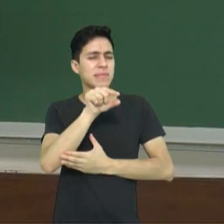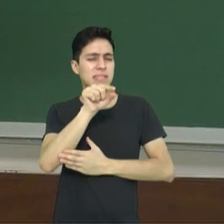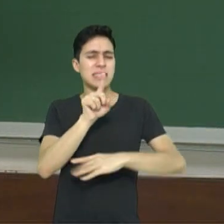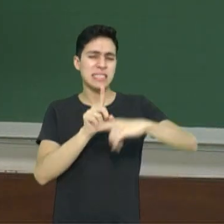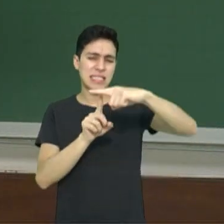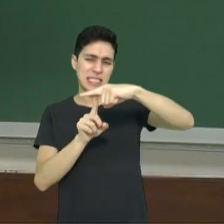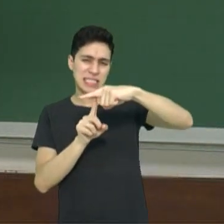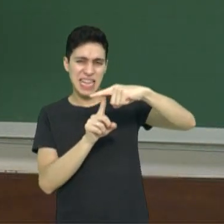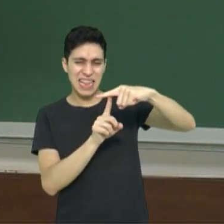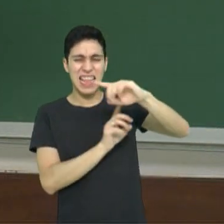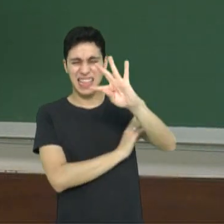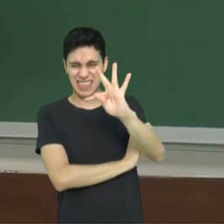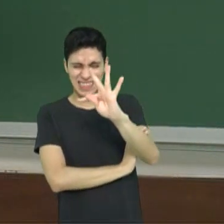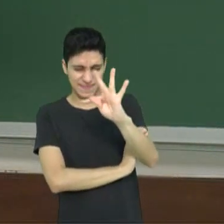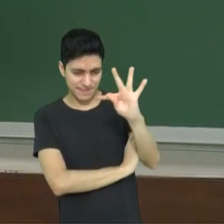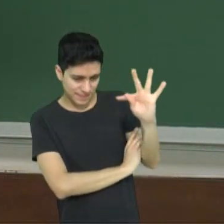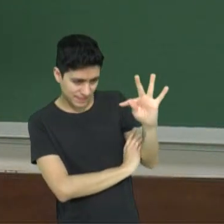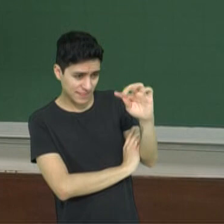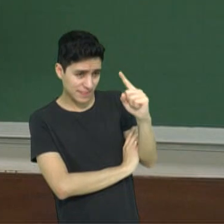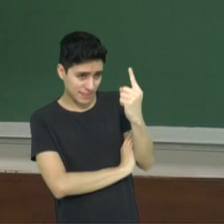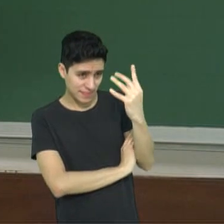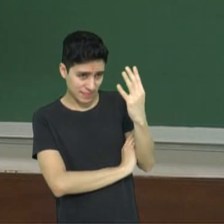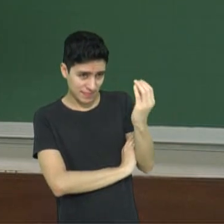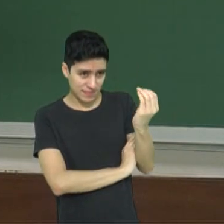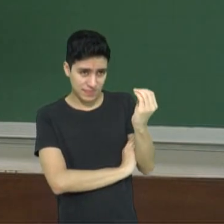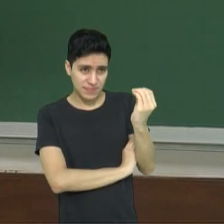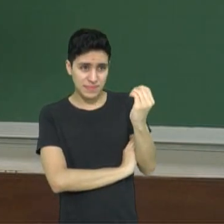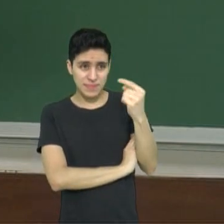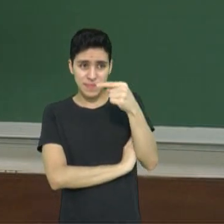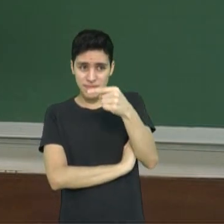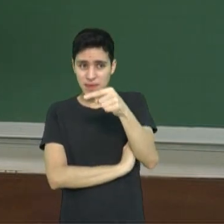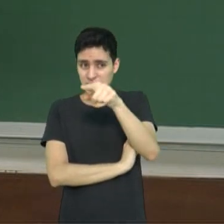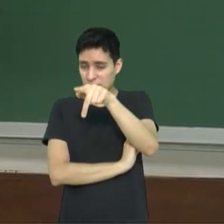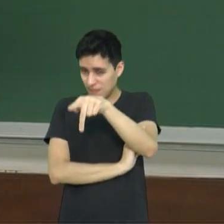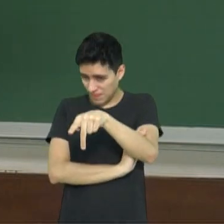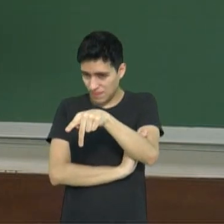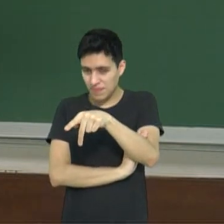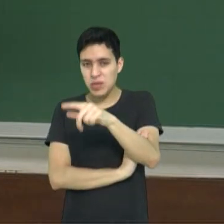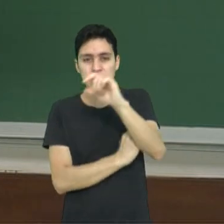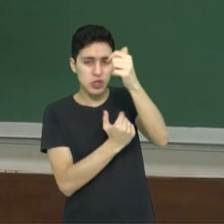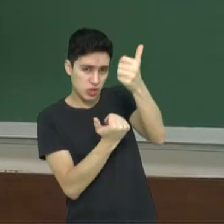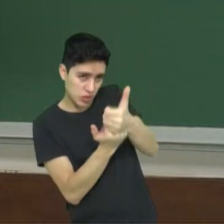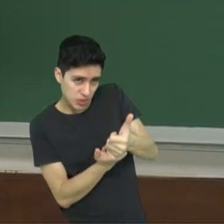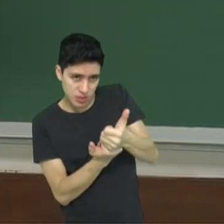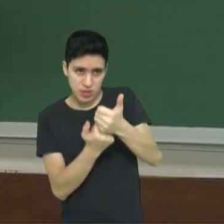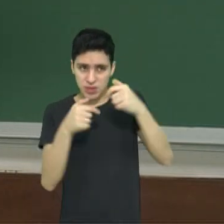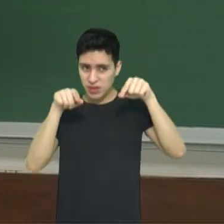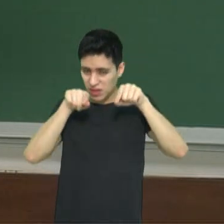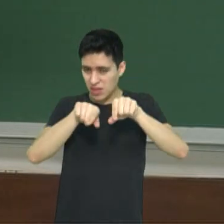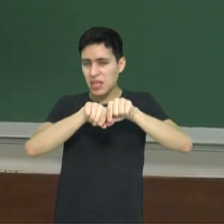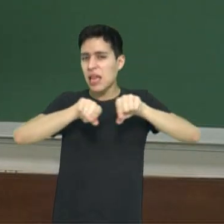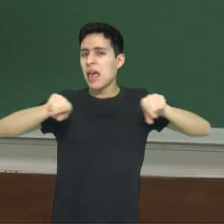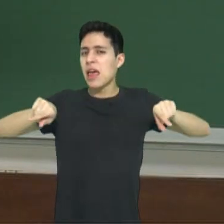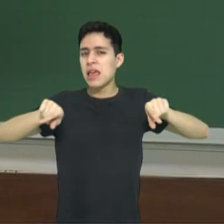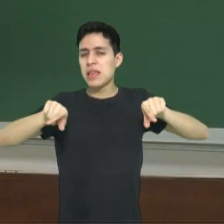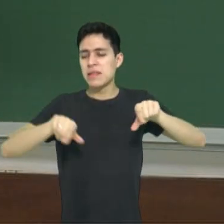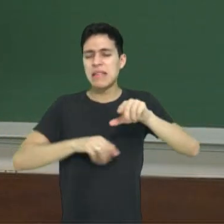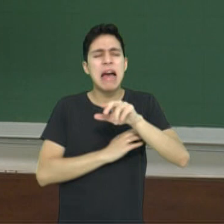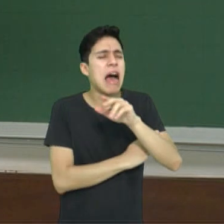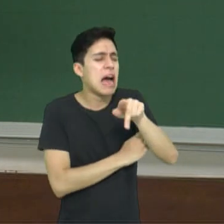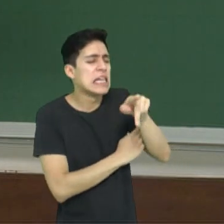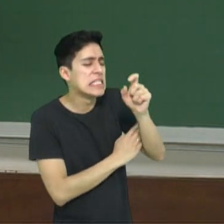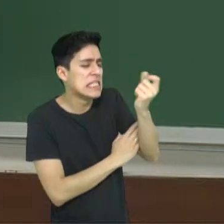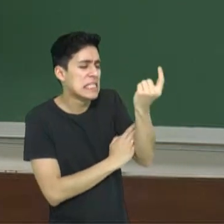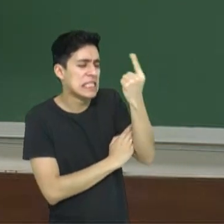na primeira, ó. Fica 140 menos o P. E eu vou substituir nessa segunda equação. Professora, ela está meio estranha, ela não